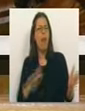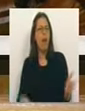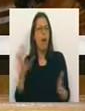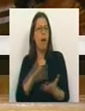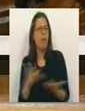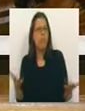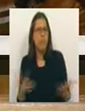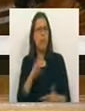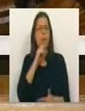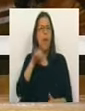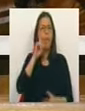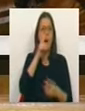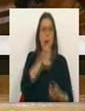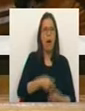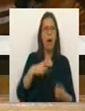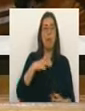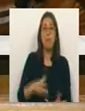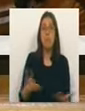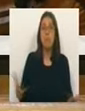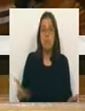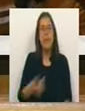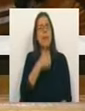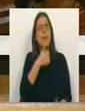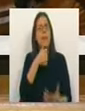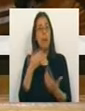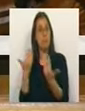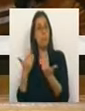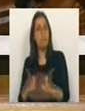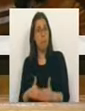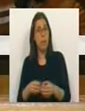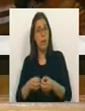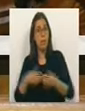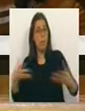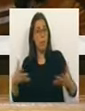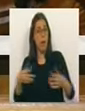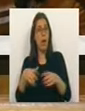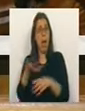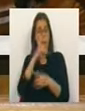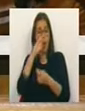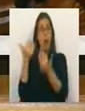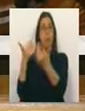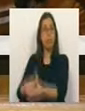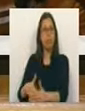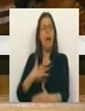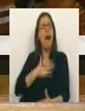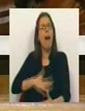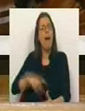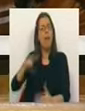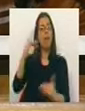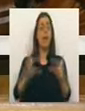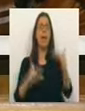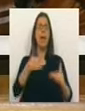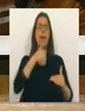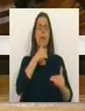nacional, se podem defender os agricultores portugueses? Como é que, limitando o crescimento do setor agrícola, se pretende